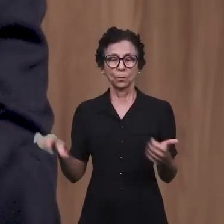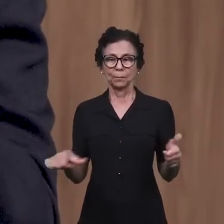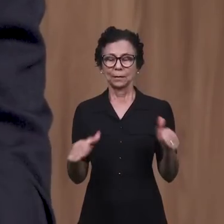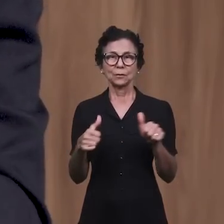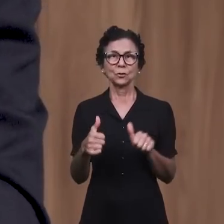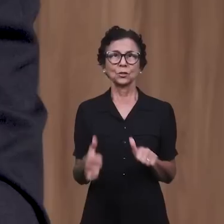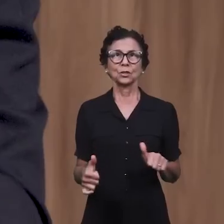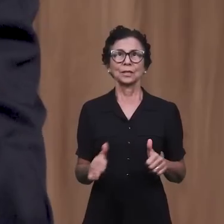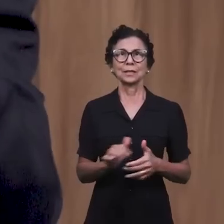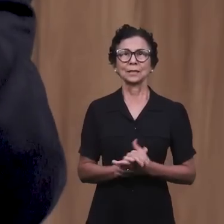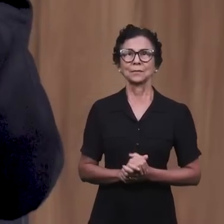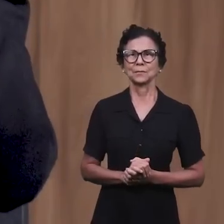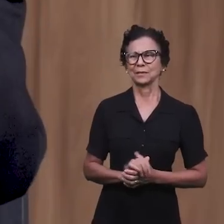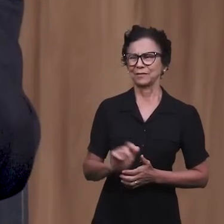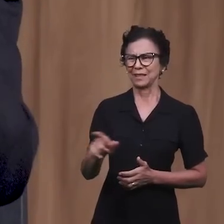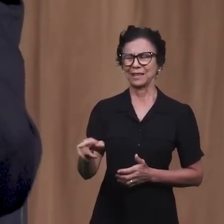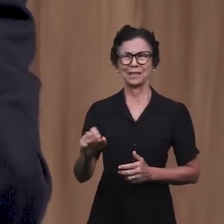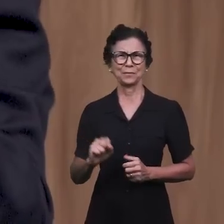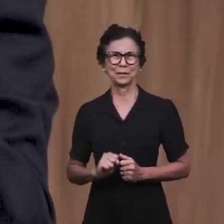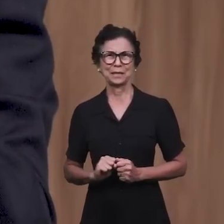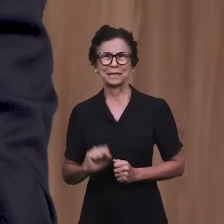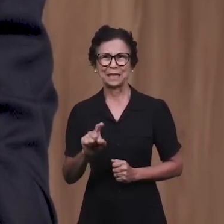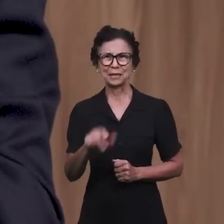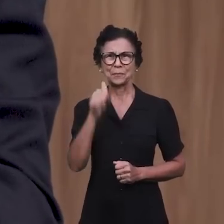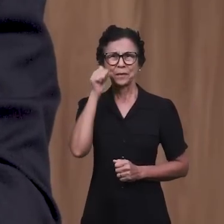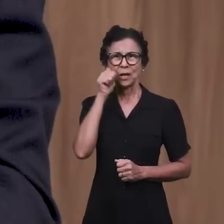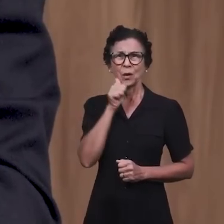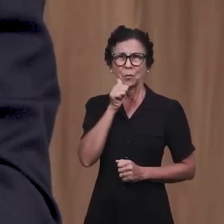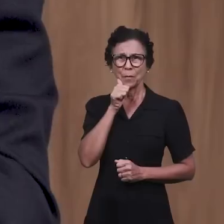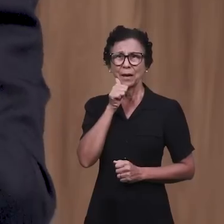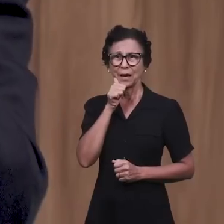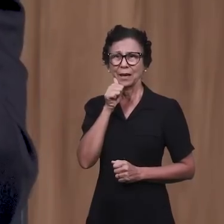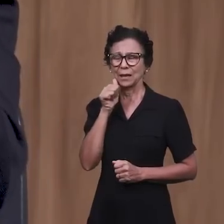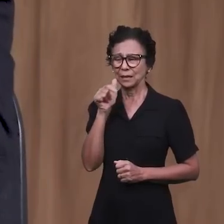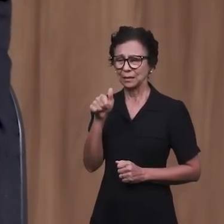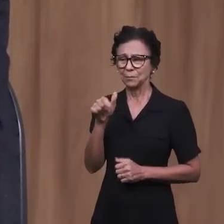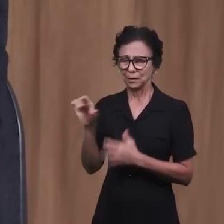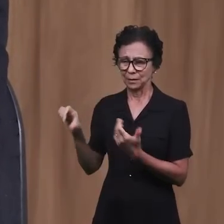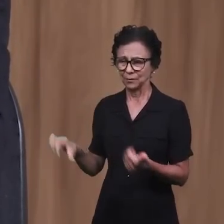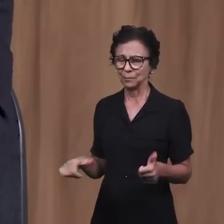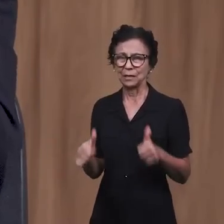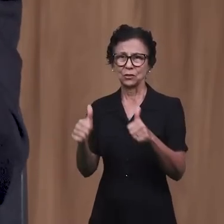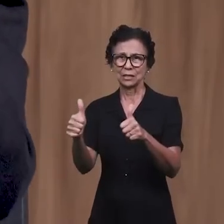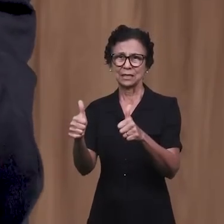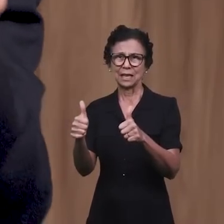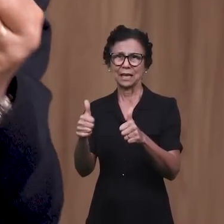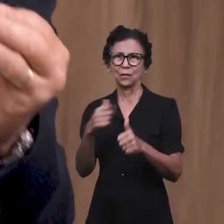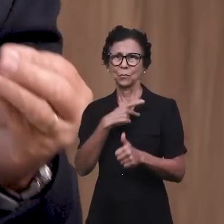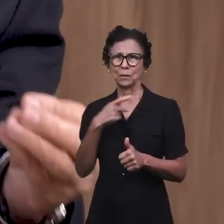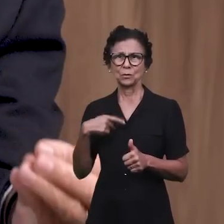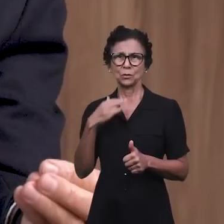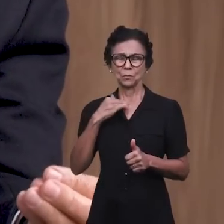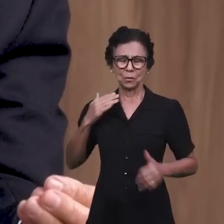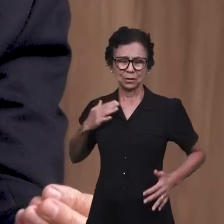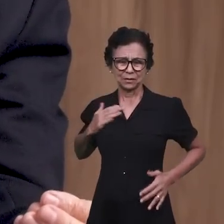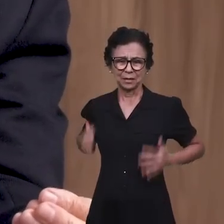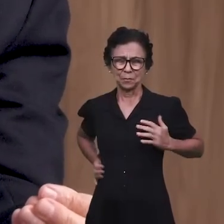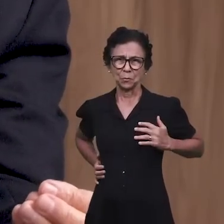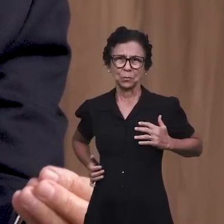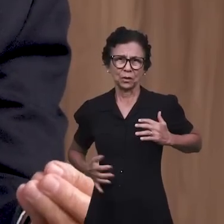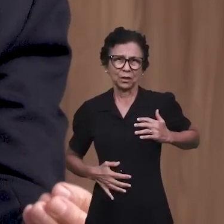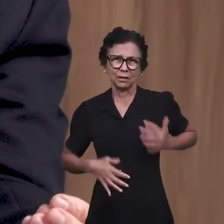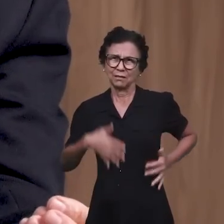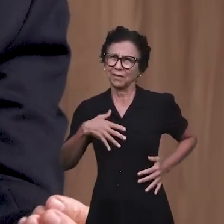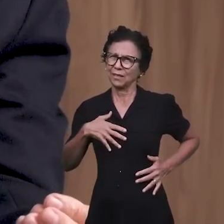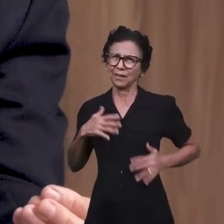vai batizar uma irmã, não fica colocando a mão no corpo da irmã, não. Você vai segurar a irmã na hora que você for levar a